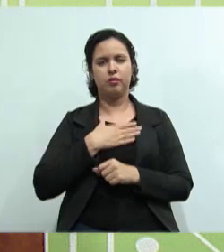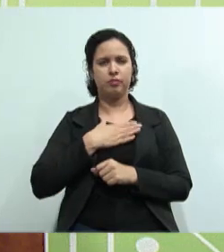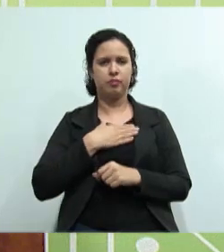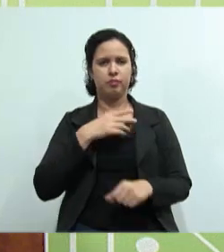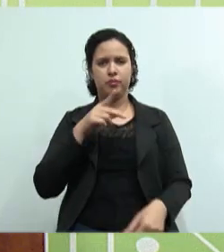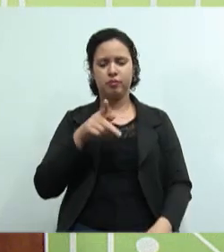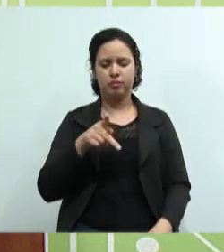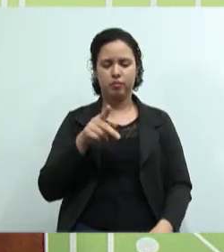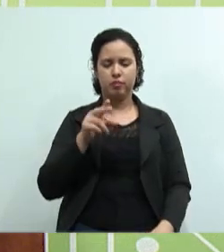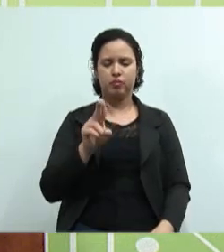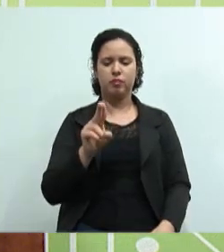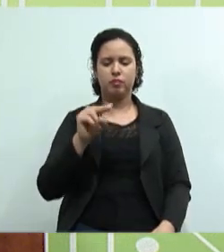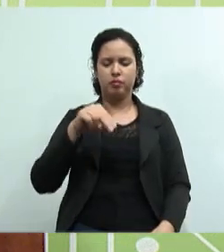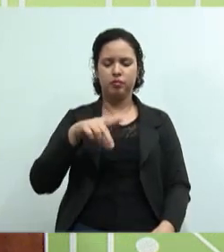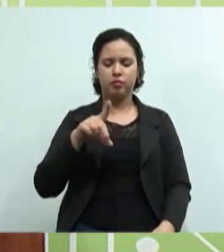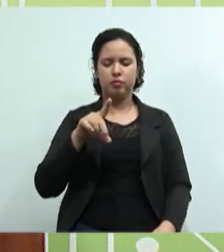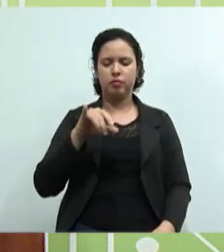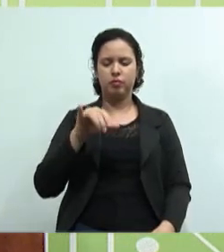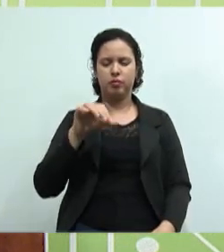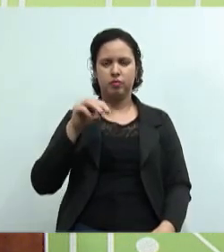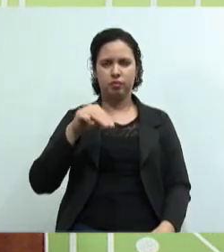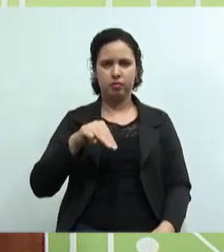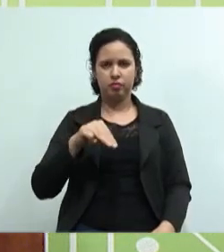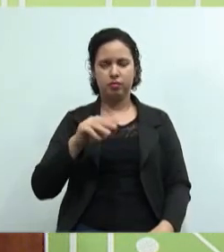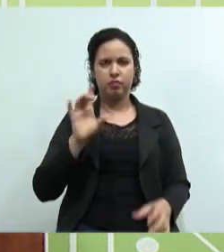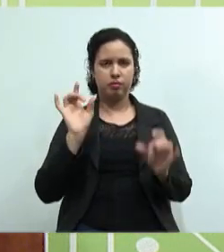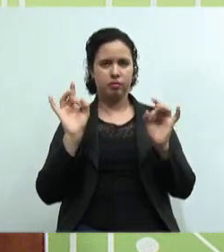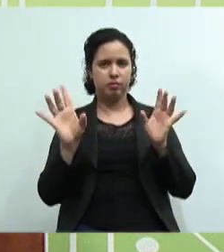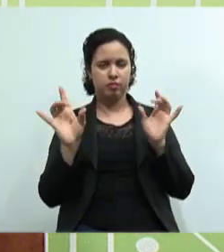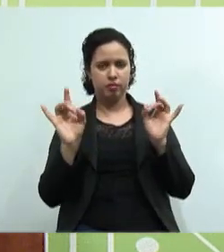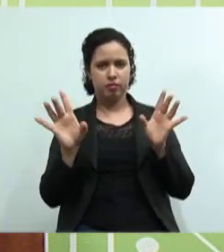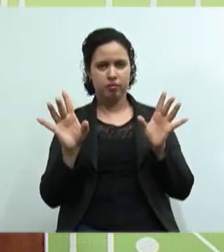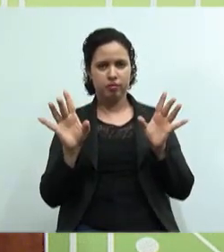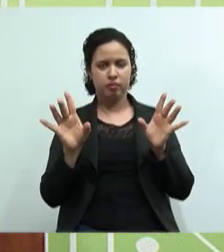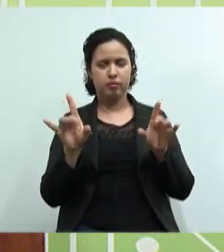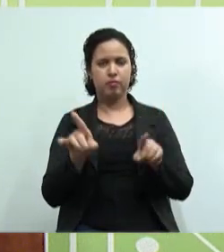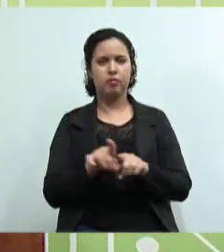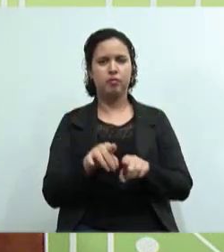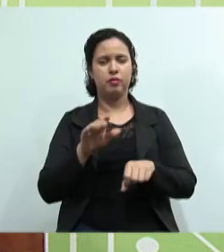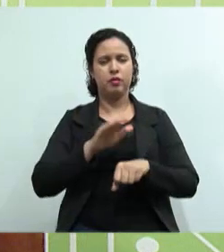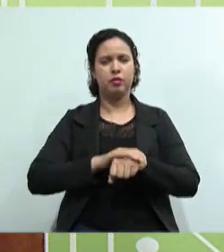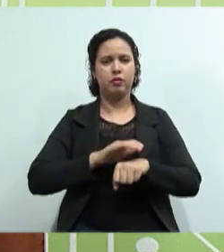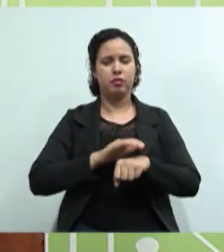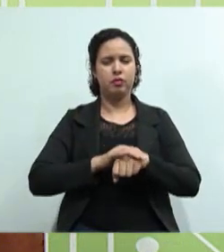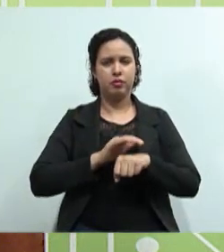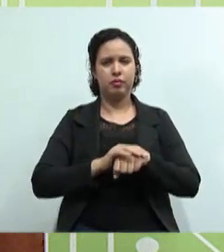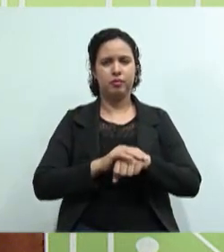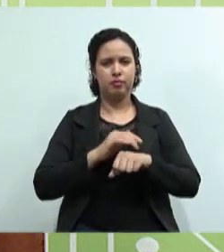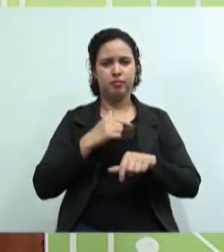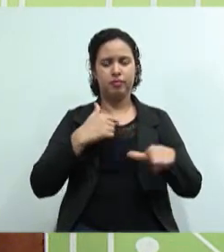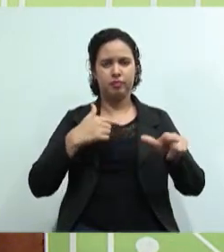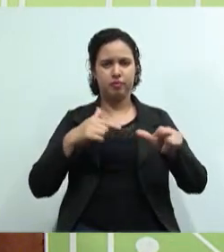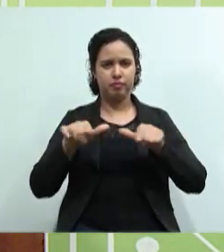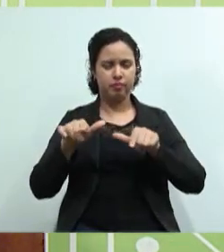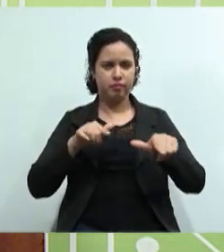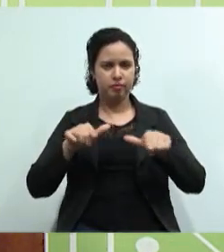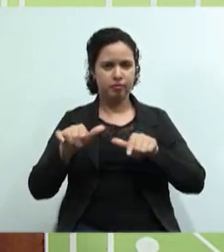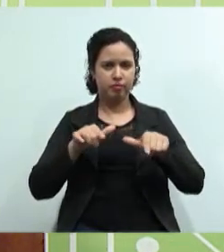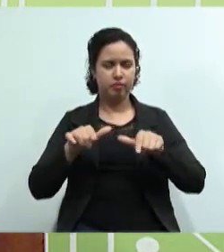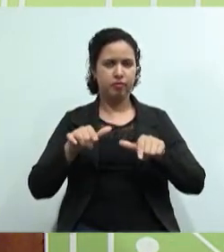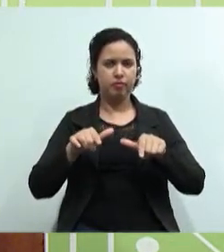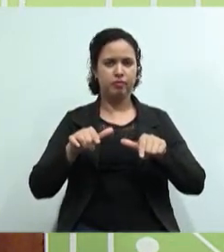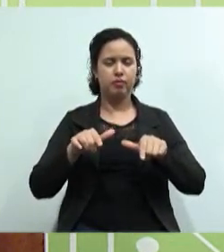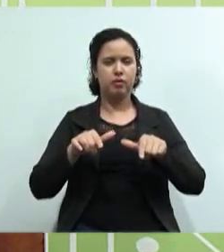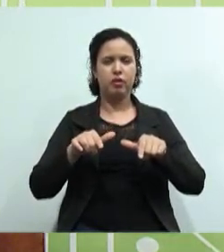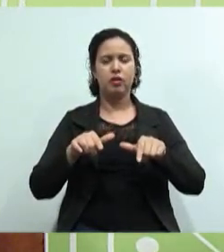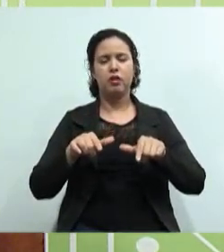ter uma embalagem, certo? O que mais que eu tenho? A mão de obra. Então, a professora Fernanda gastou em torno de 2